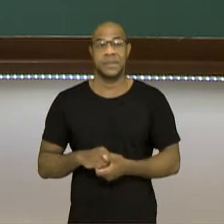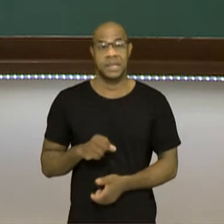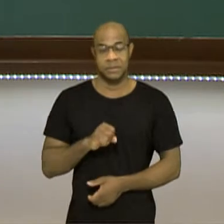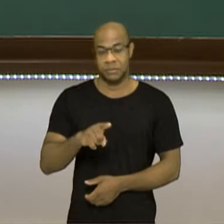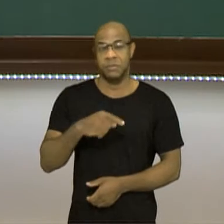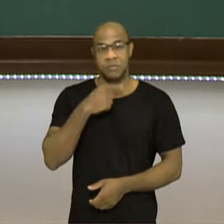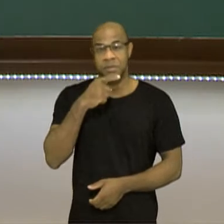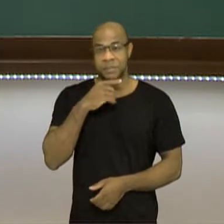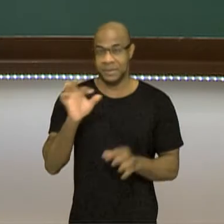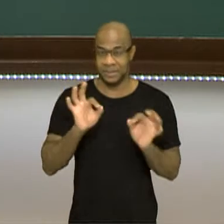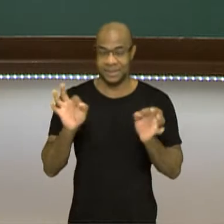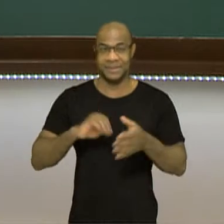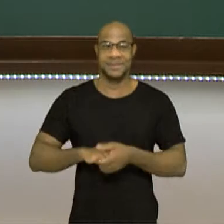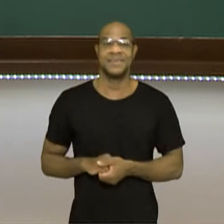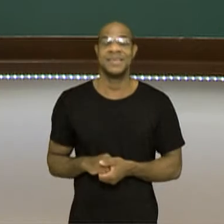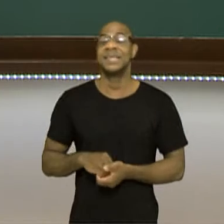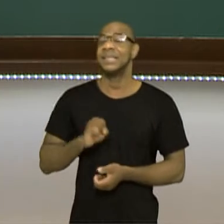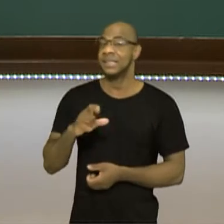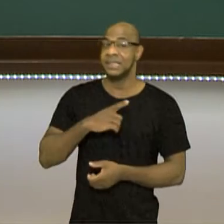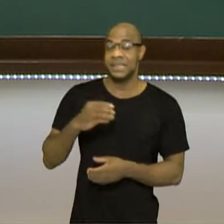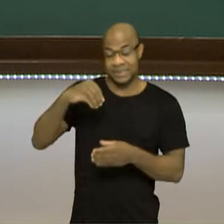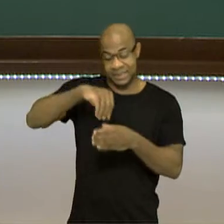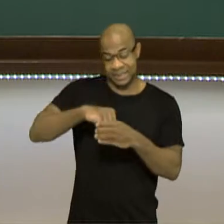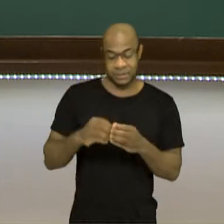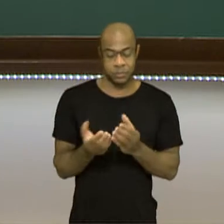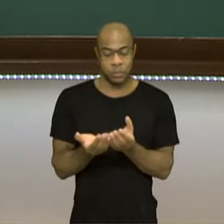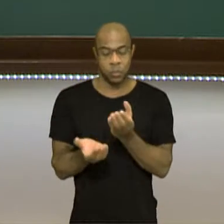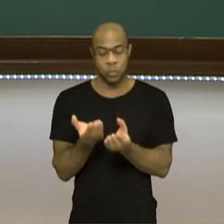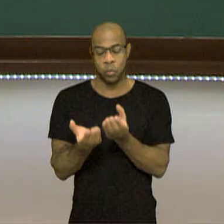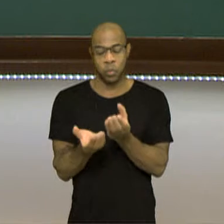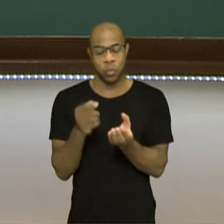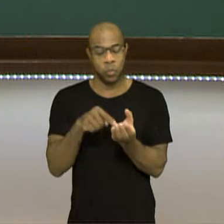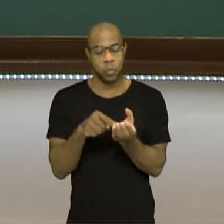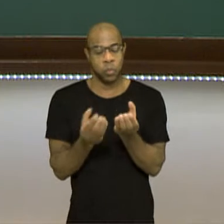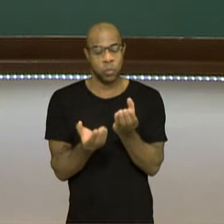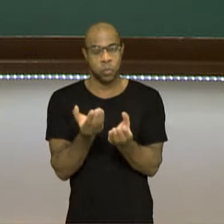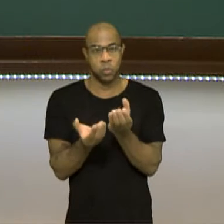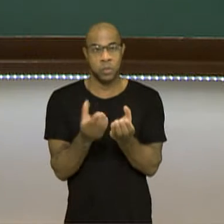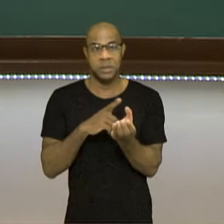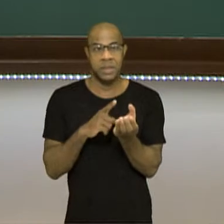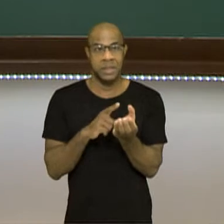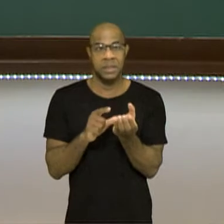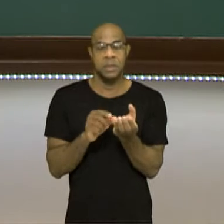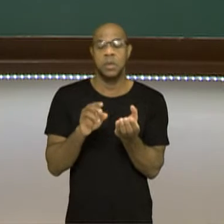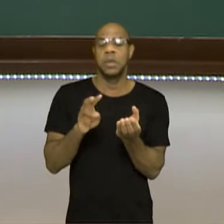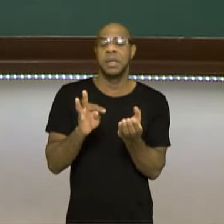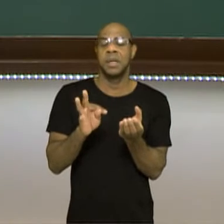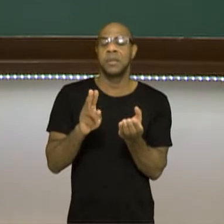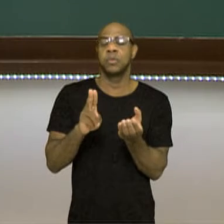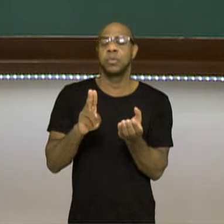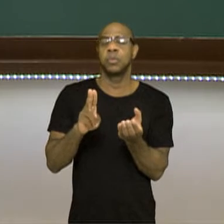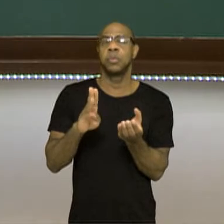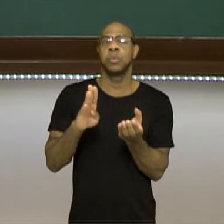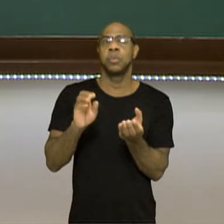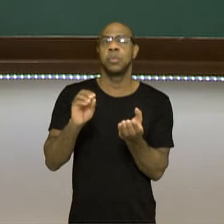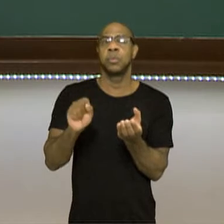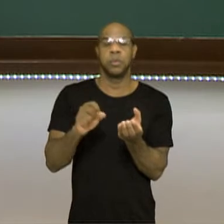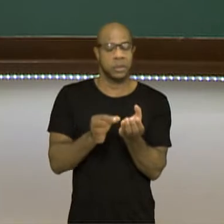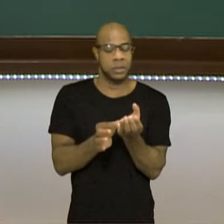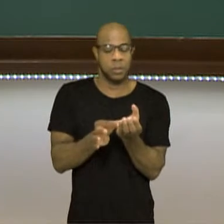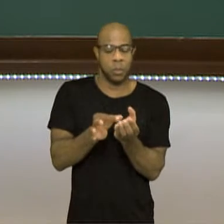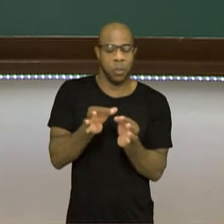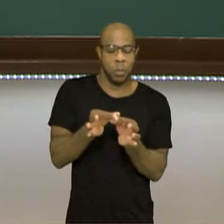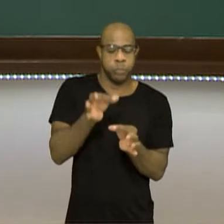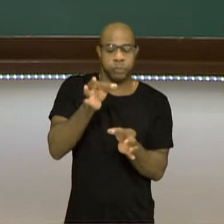detalhe. Então dentro desses testículos existe uma rede de tubos chamados túbulos seminíferos e é